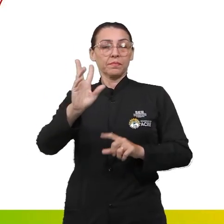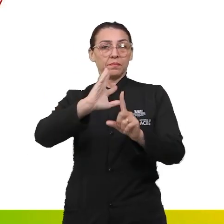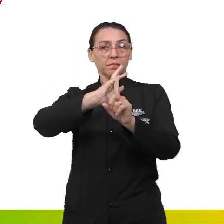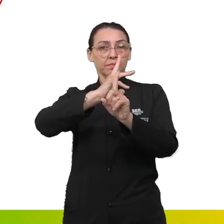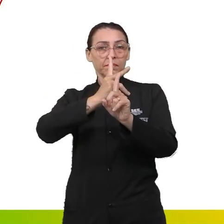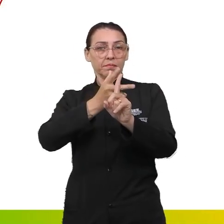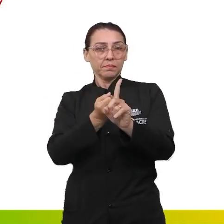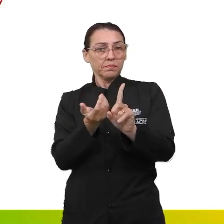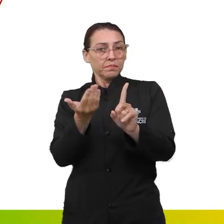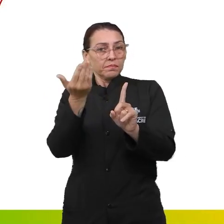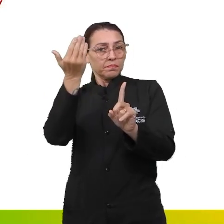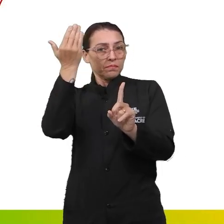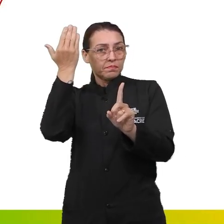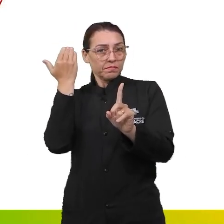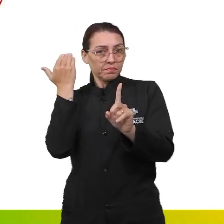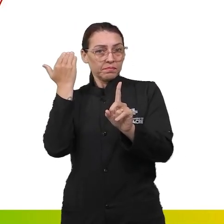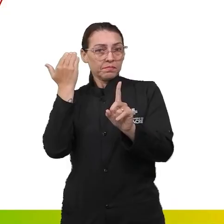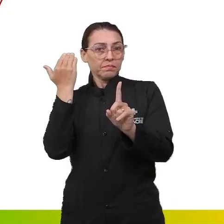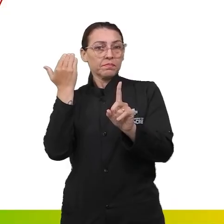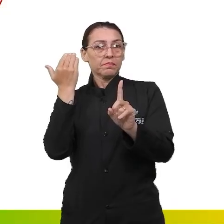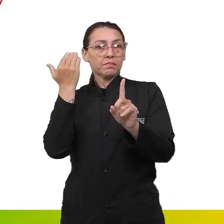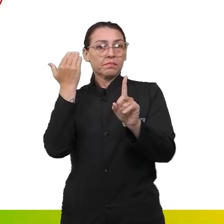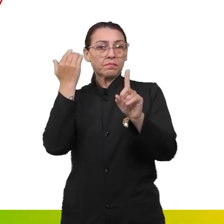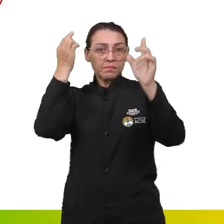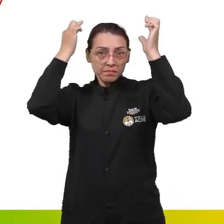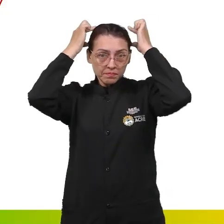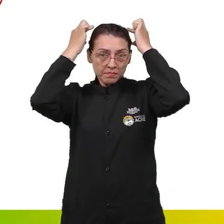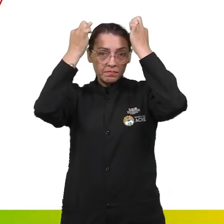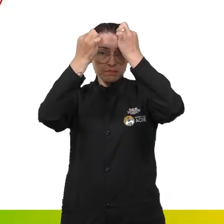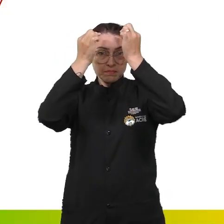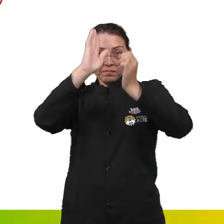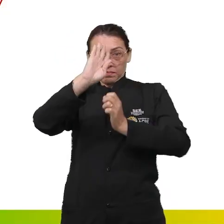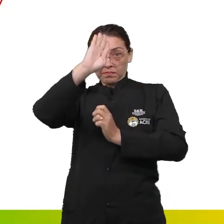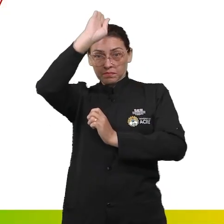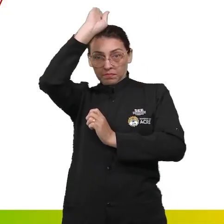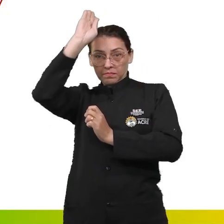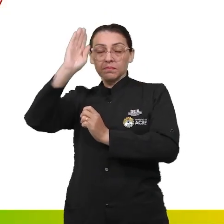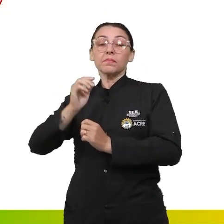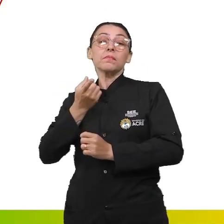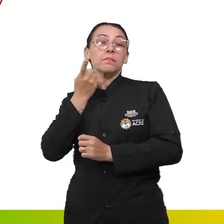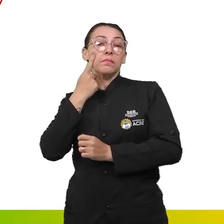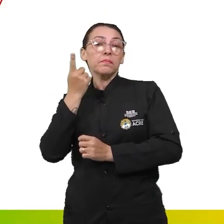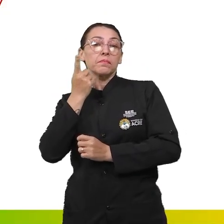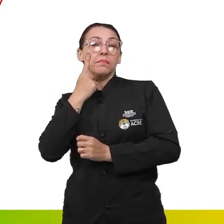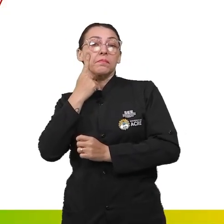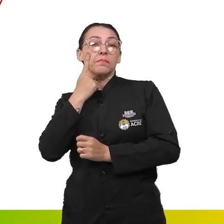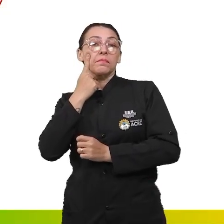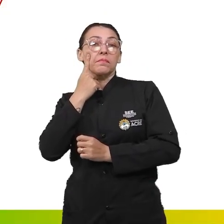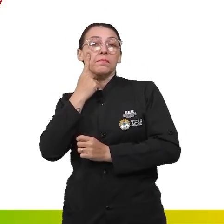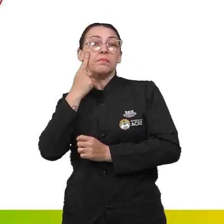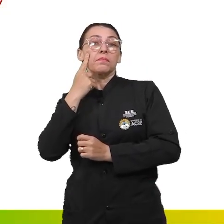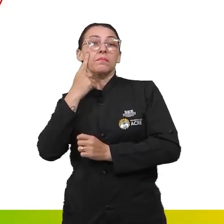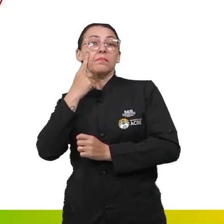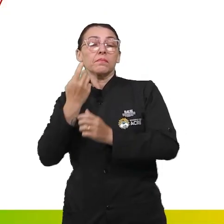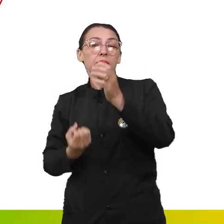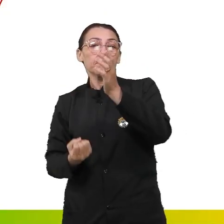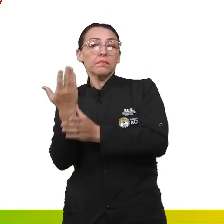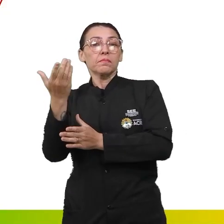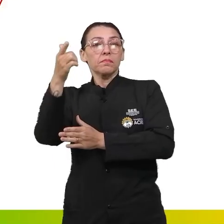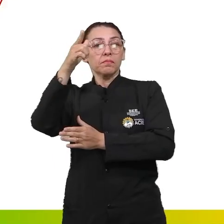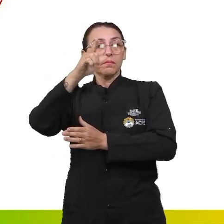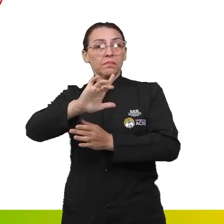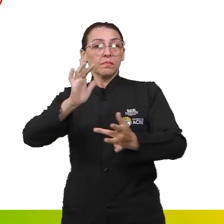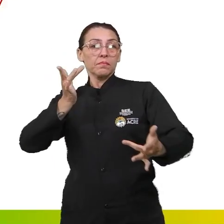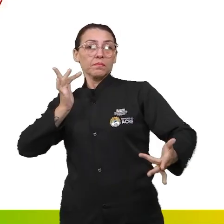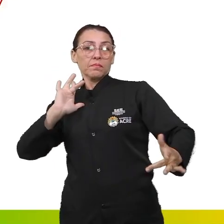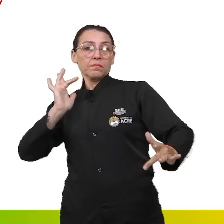da antiguidade clássica, grega e romana. Então, olha só, está renascendo o